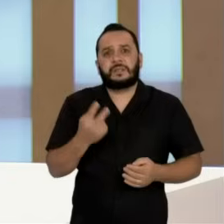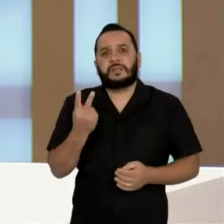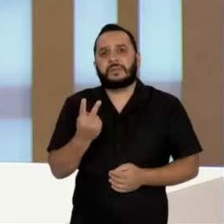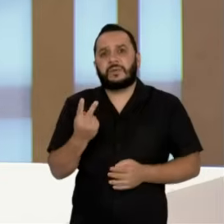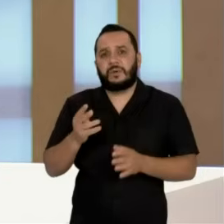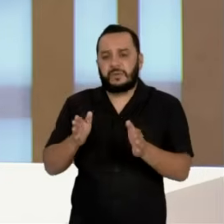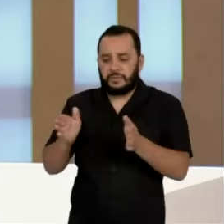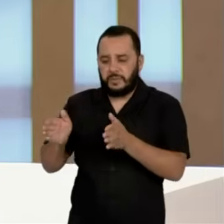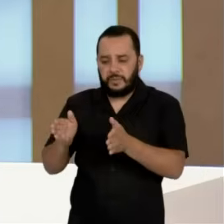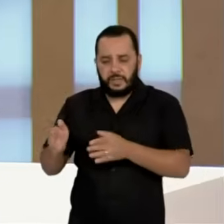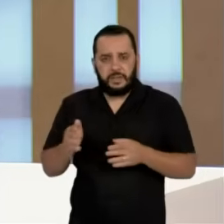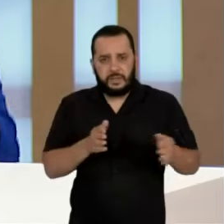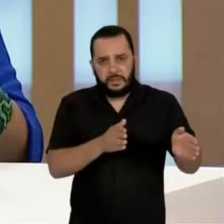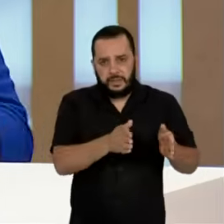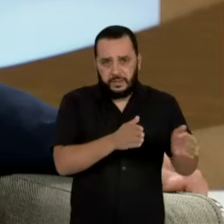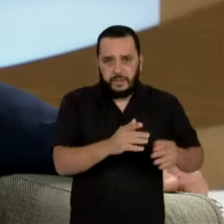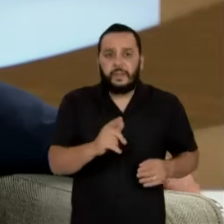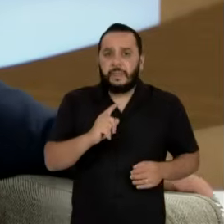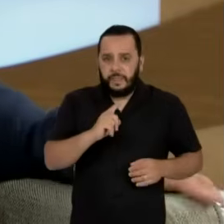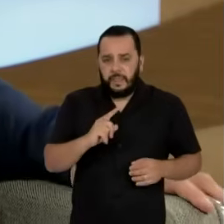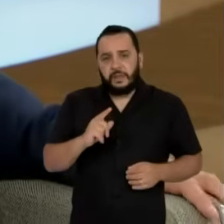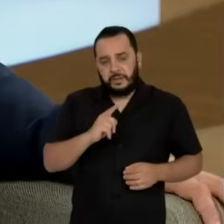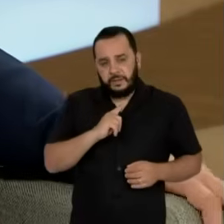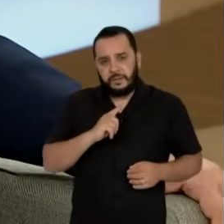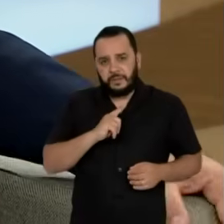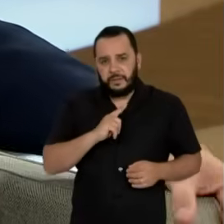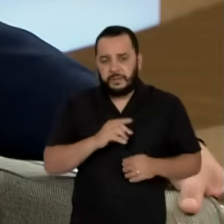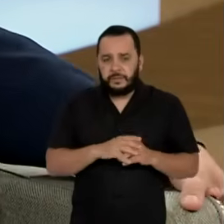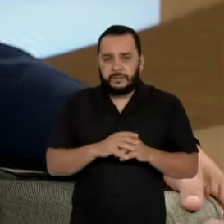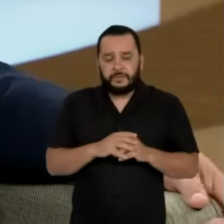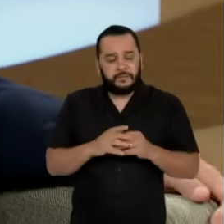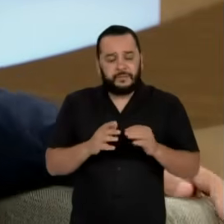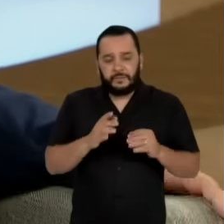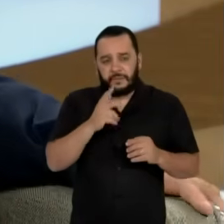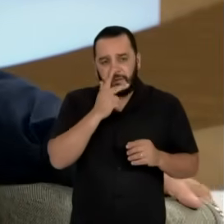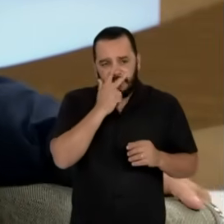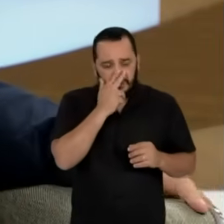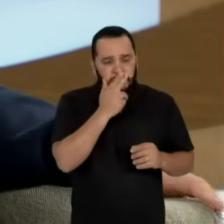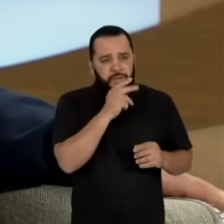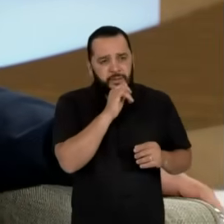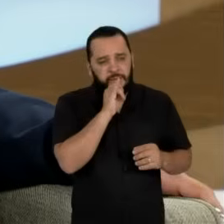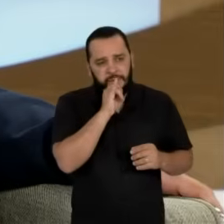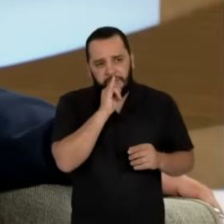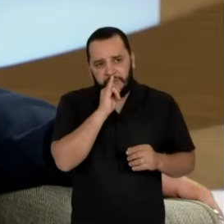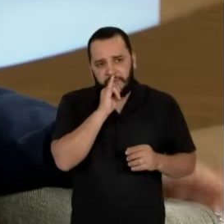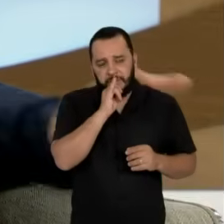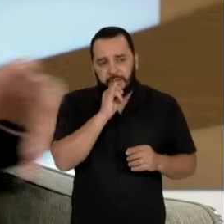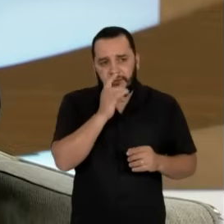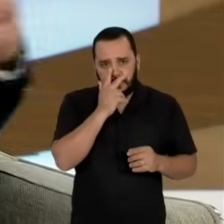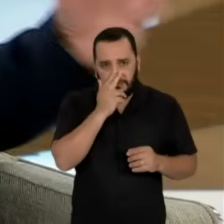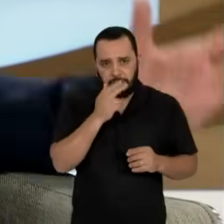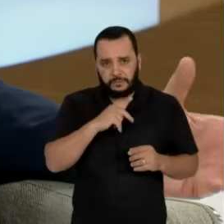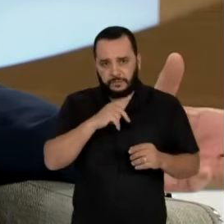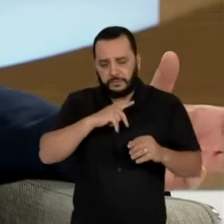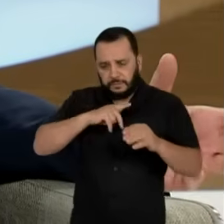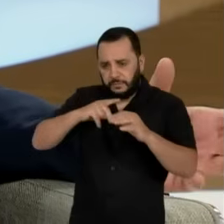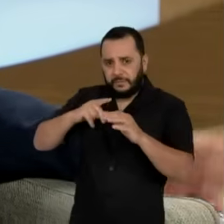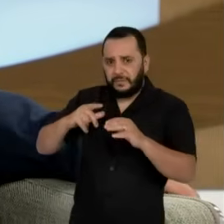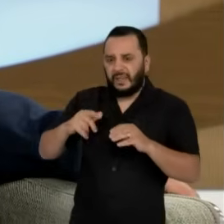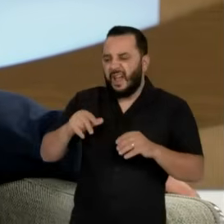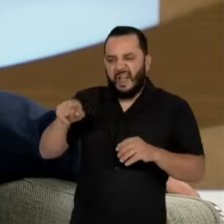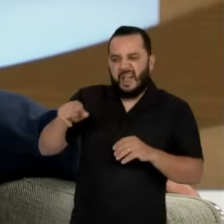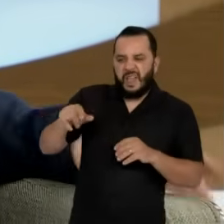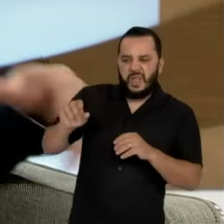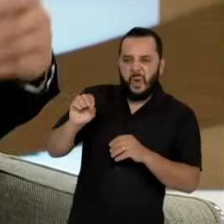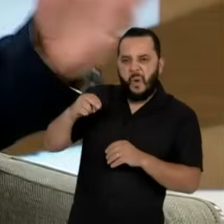né? Você acha o herói Eu acho o seguinte, eu acho que hoje em dia tem essa criminalização das ONGs, né?